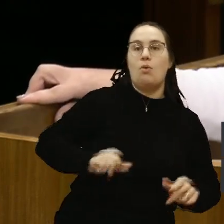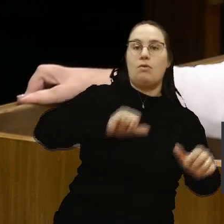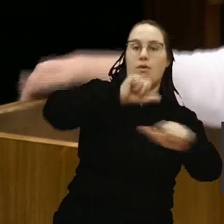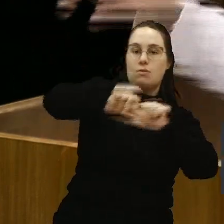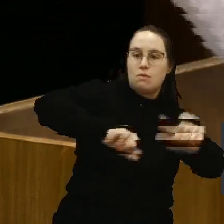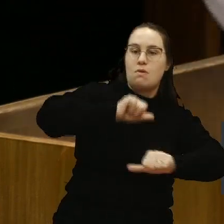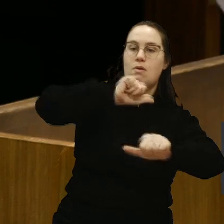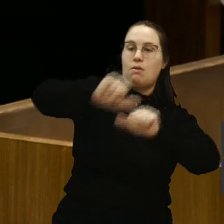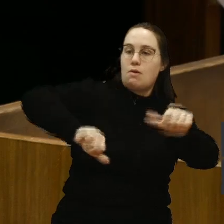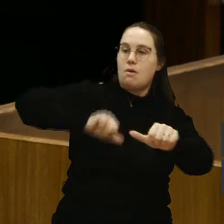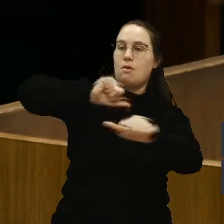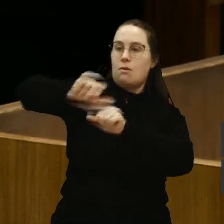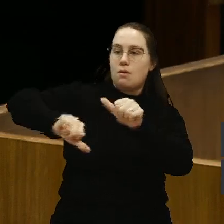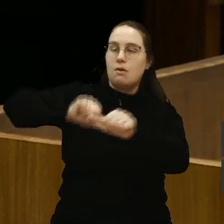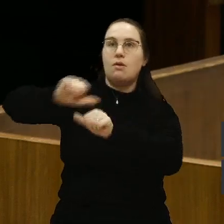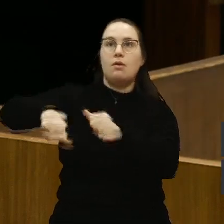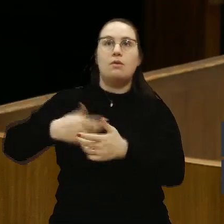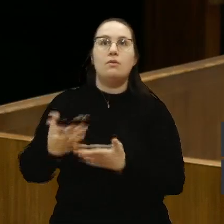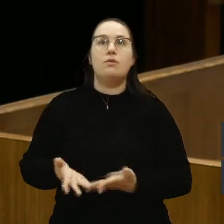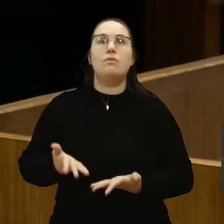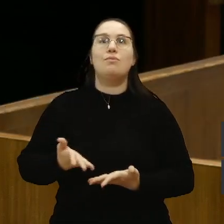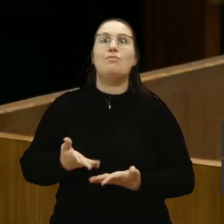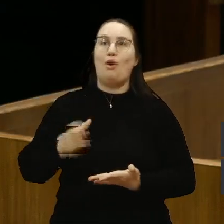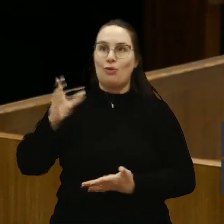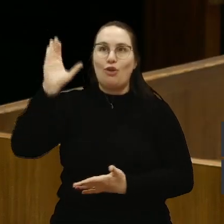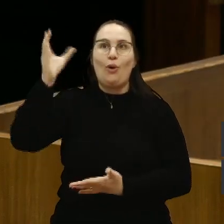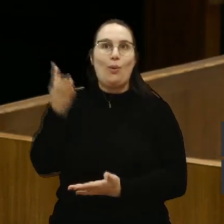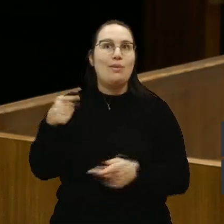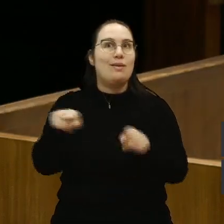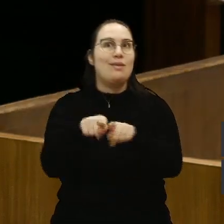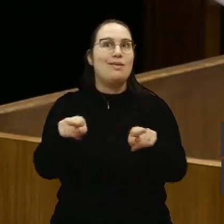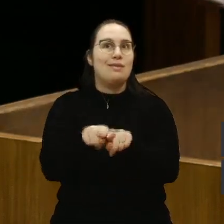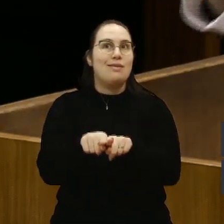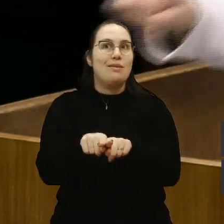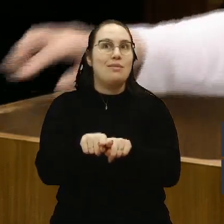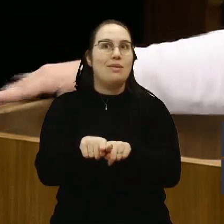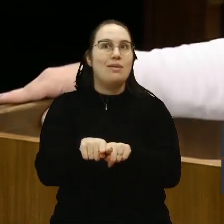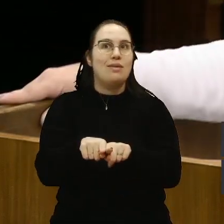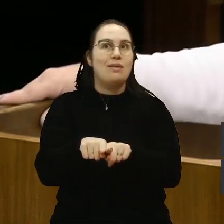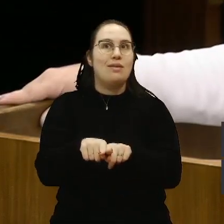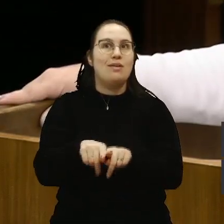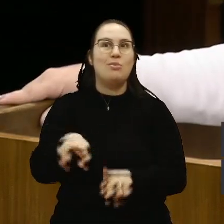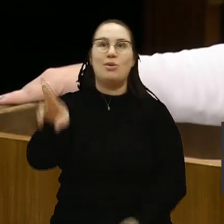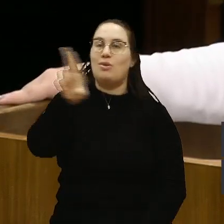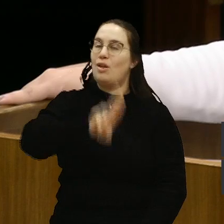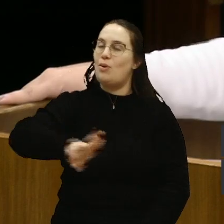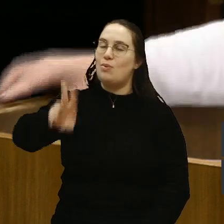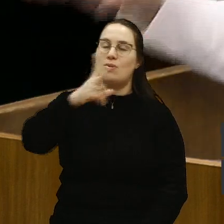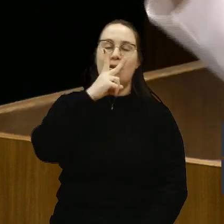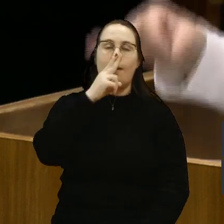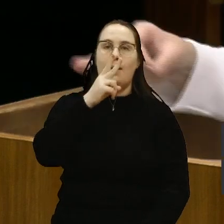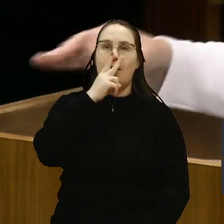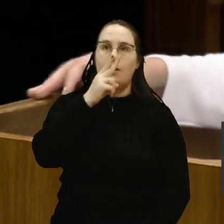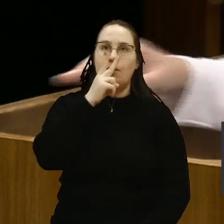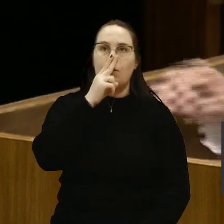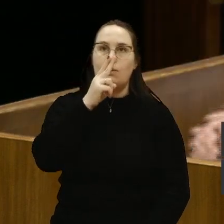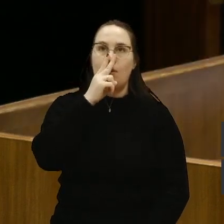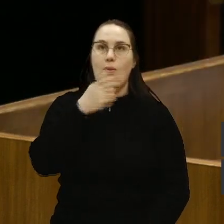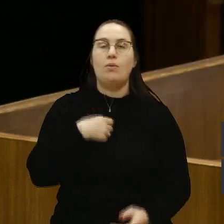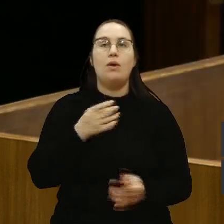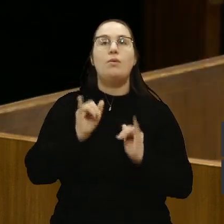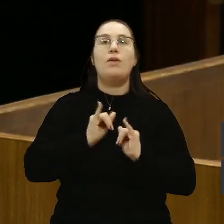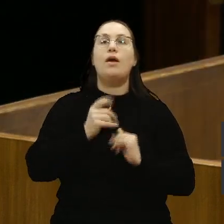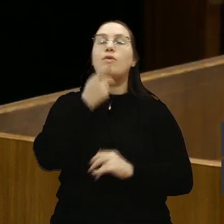pode ser da base. E outro dia alguns outros podem estar lá e utilizar da mesma forma. Então é isso que eu quero dizer.